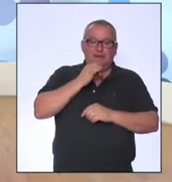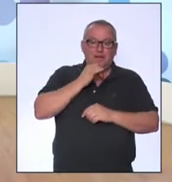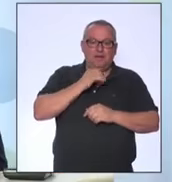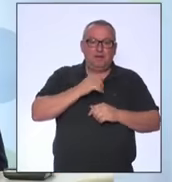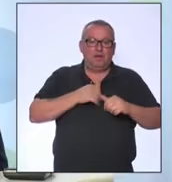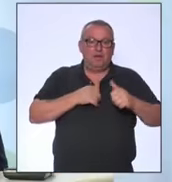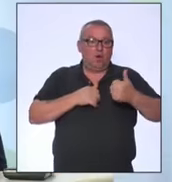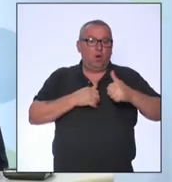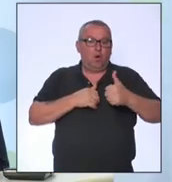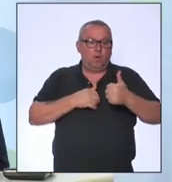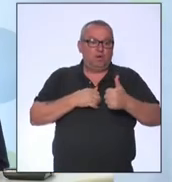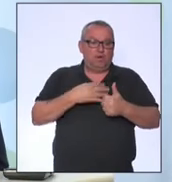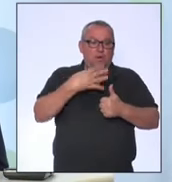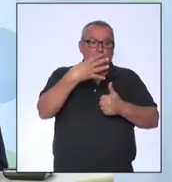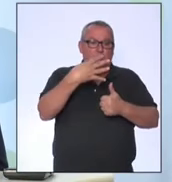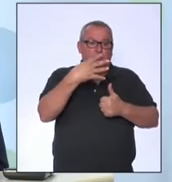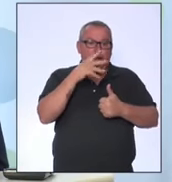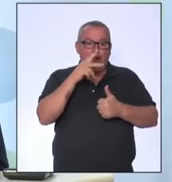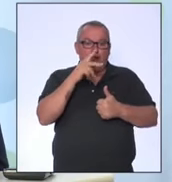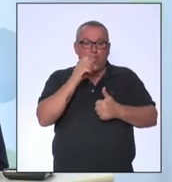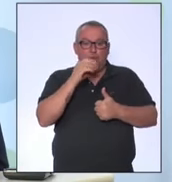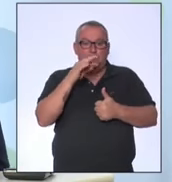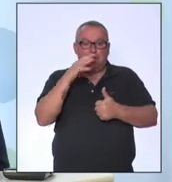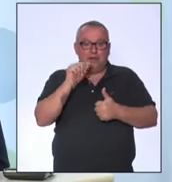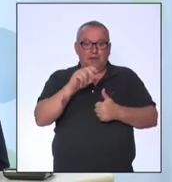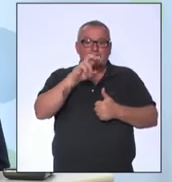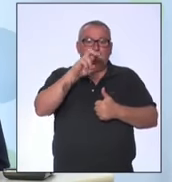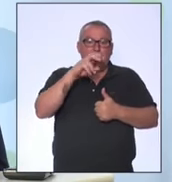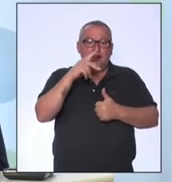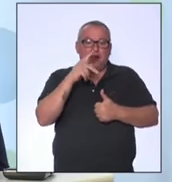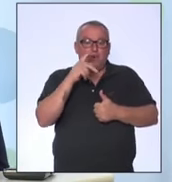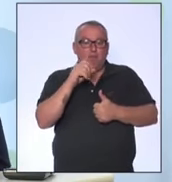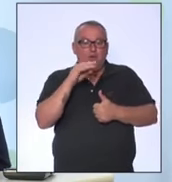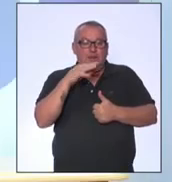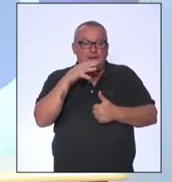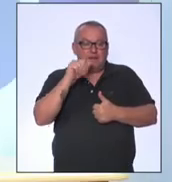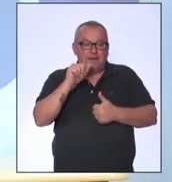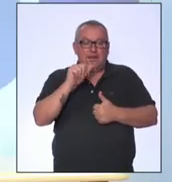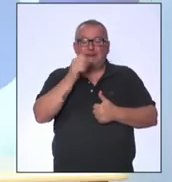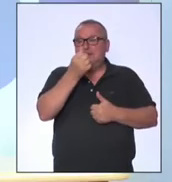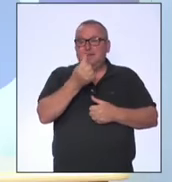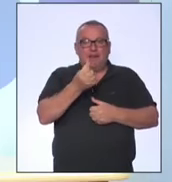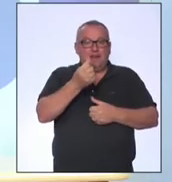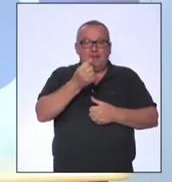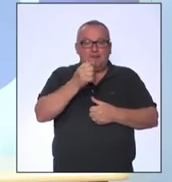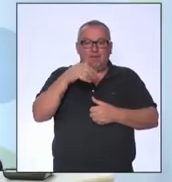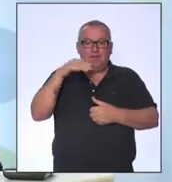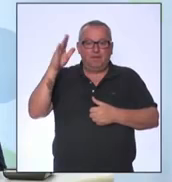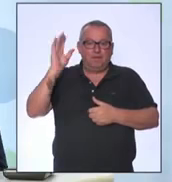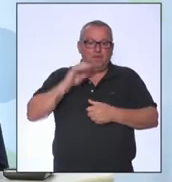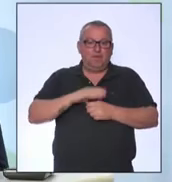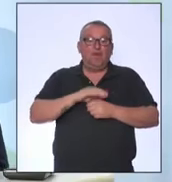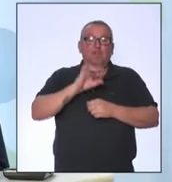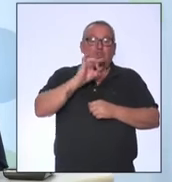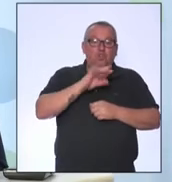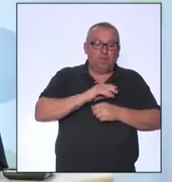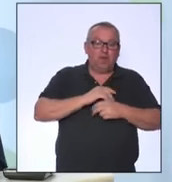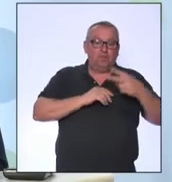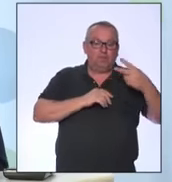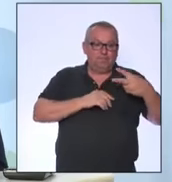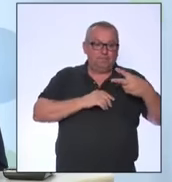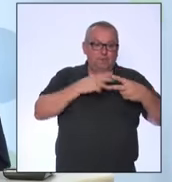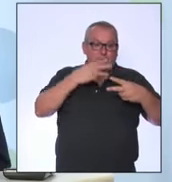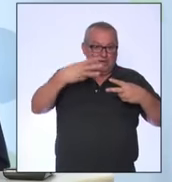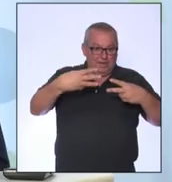11 elevado à quarta potência. A quinta potência, sexta potência. É, no, Então. nós temos apenas o quadrado e o cubo para exemplificar,